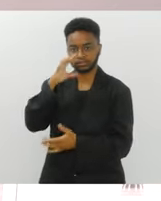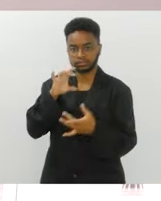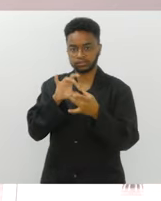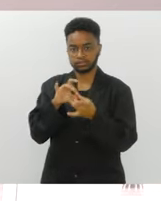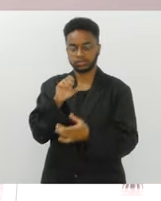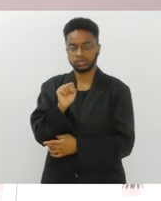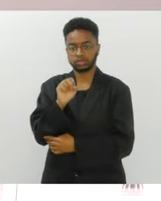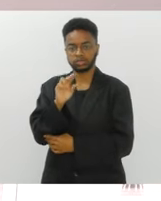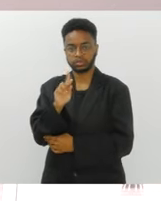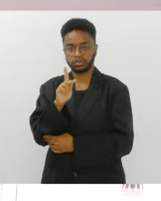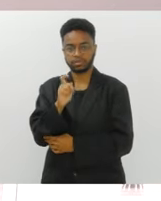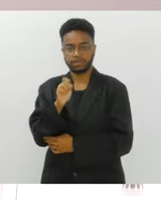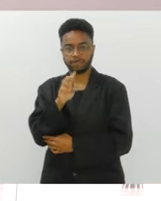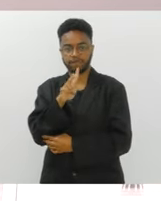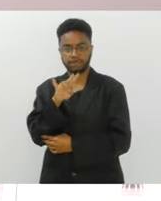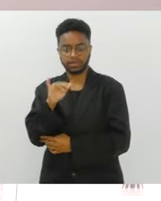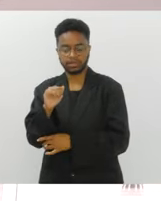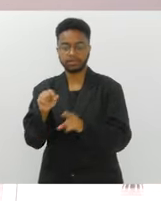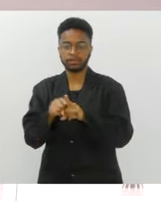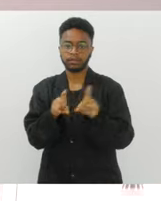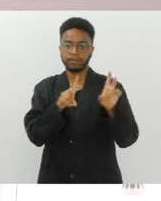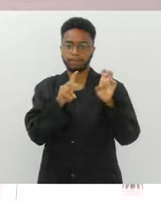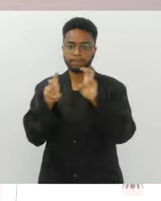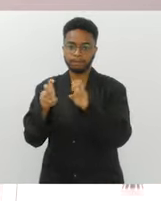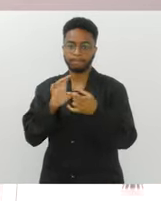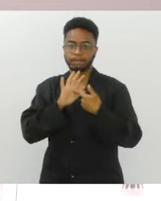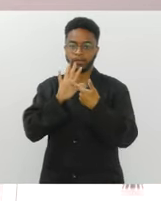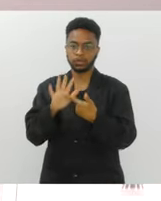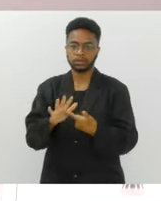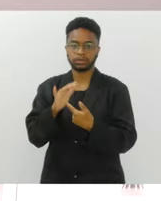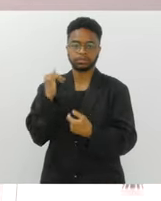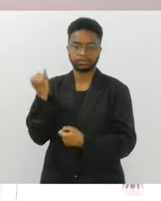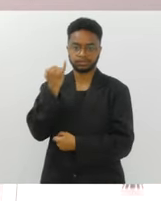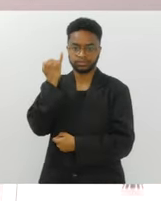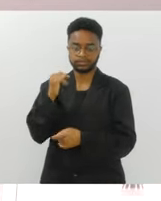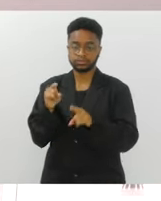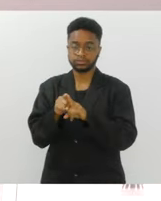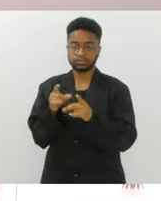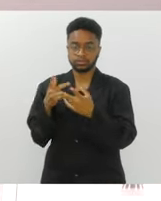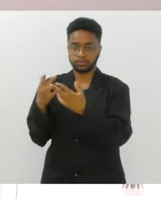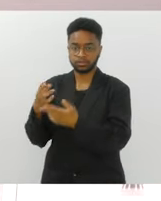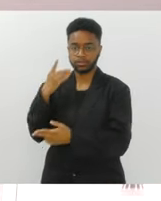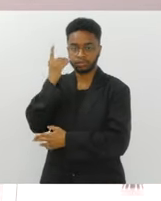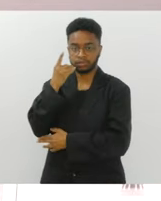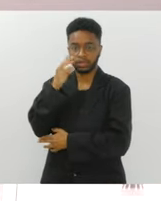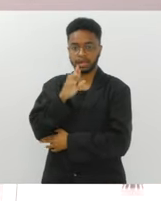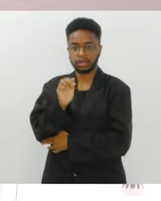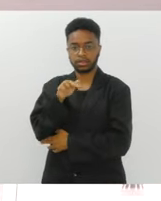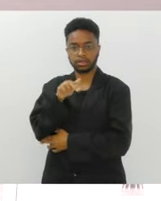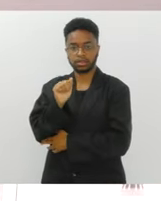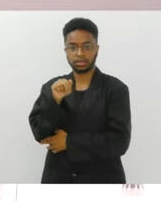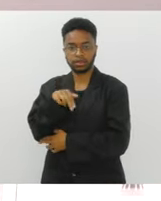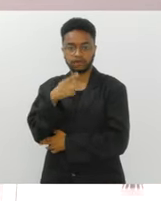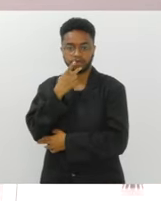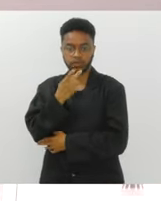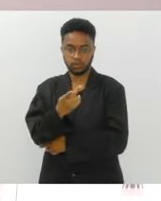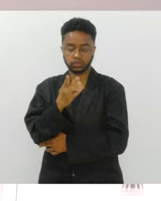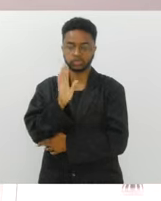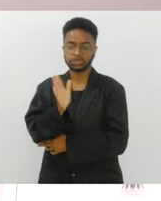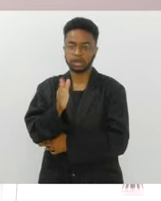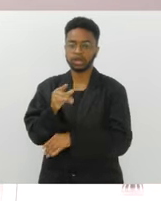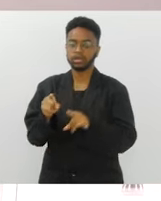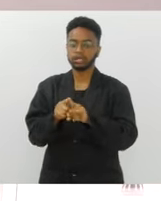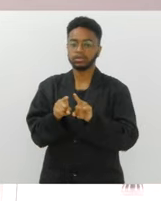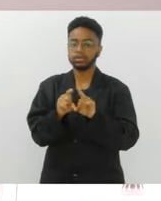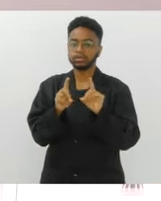trazendo constatações bastante importantes, algumas aqui relatadas até pelo deputado Renan Jordi, que é a